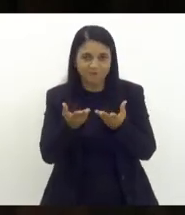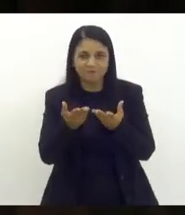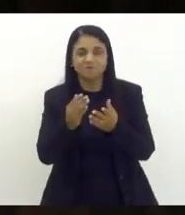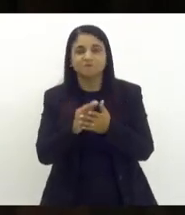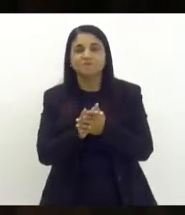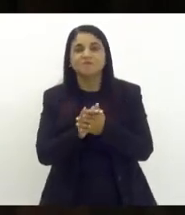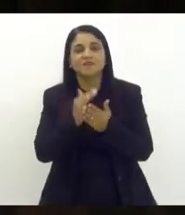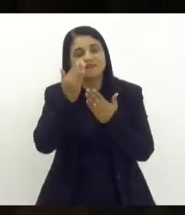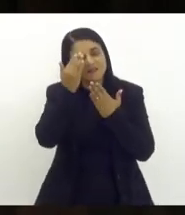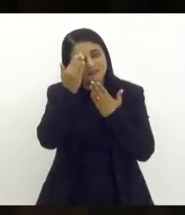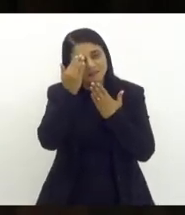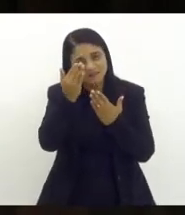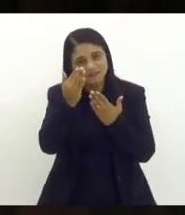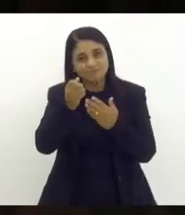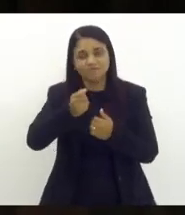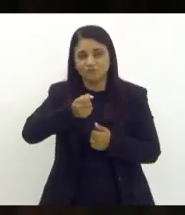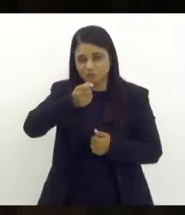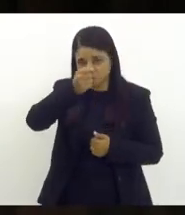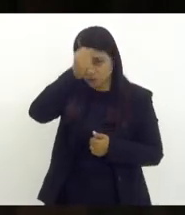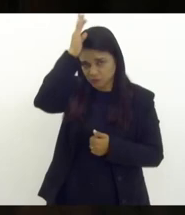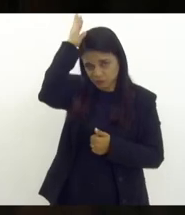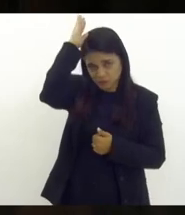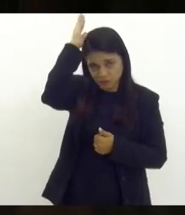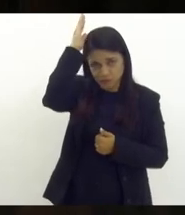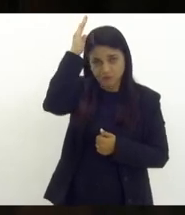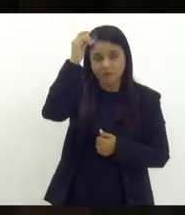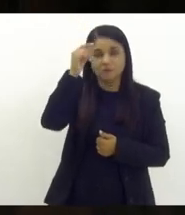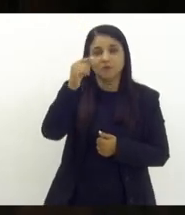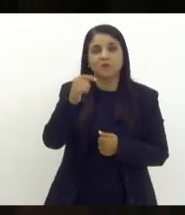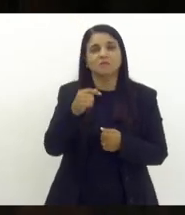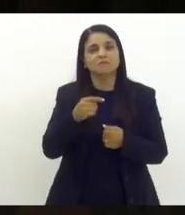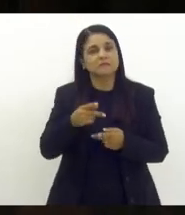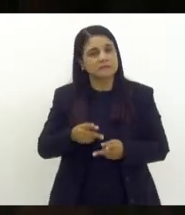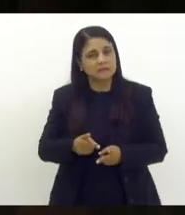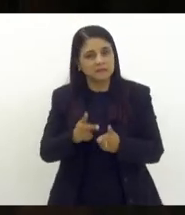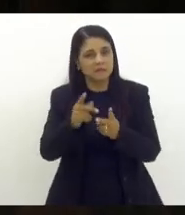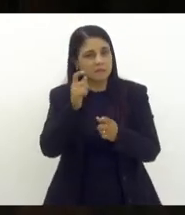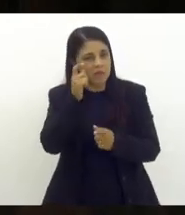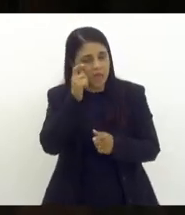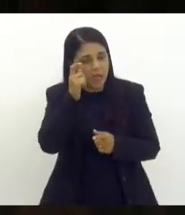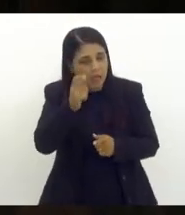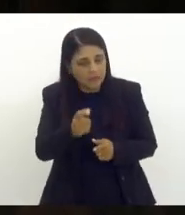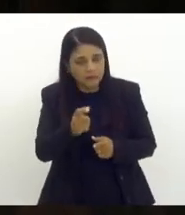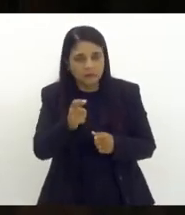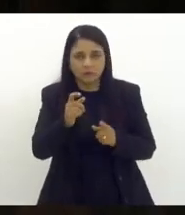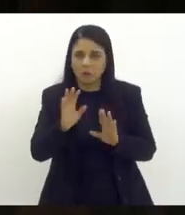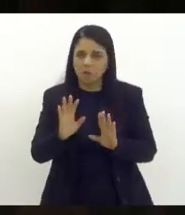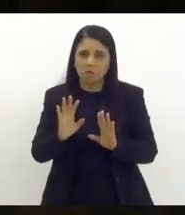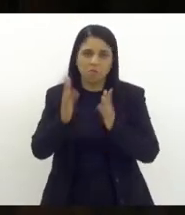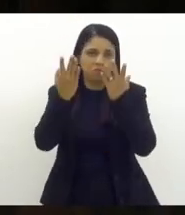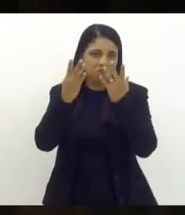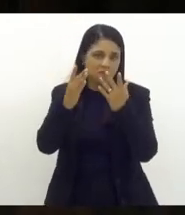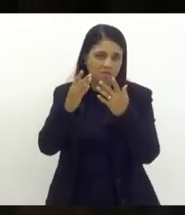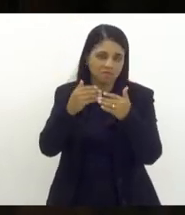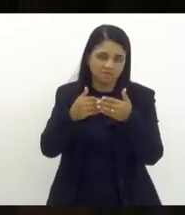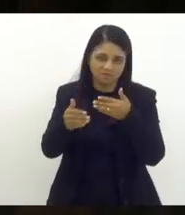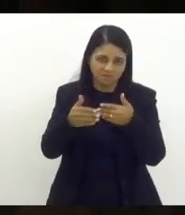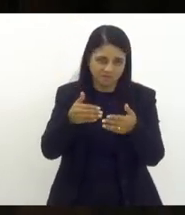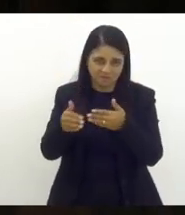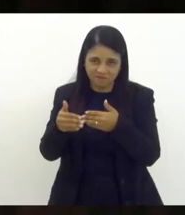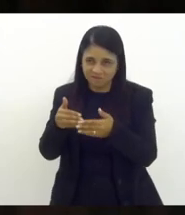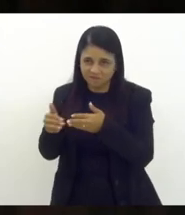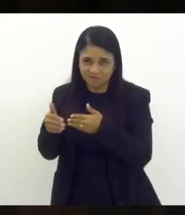aqui a brigada que nos mantém eh sempre atento a qualquer eventualidade a